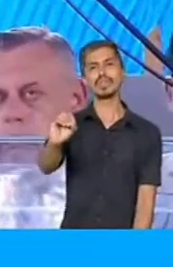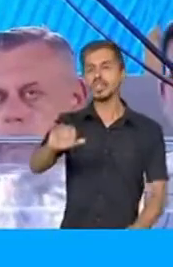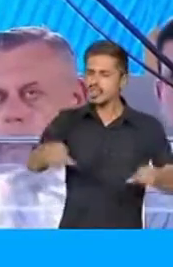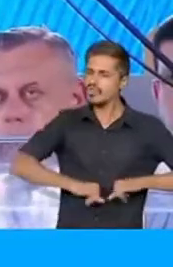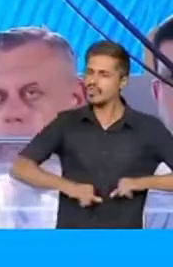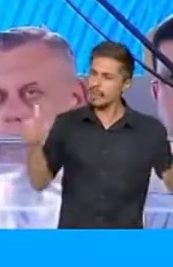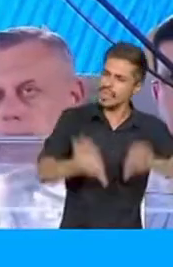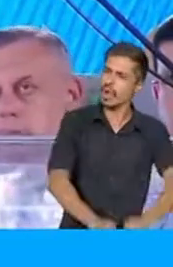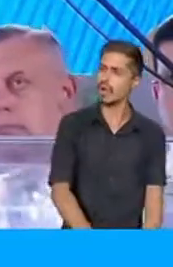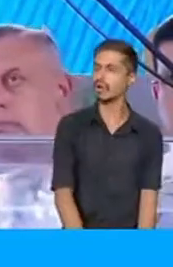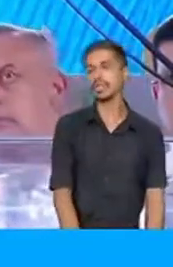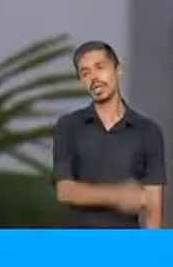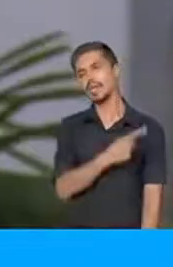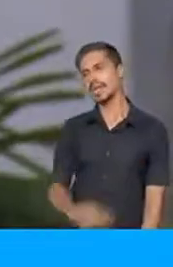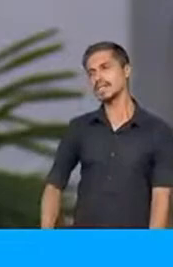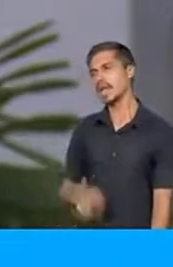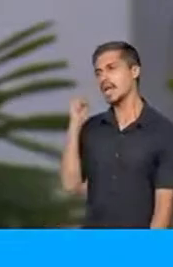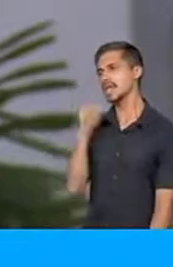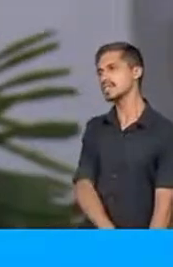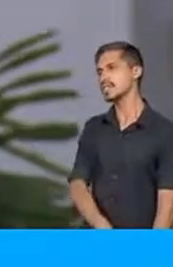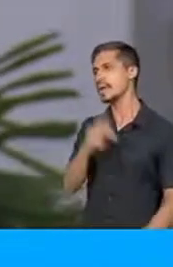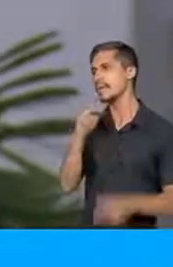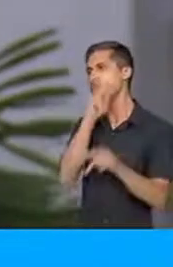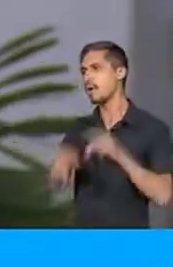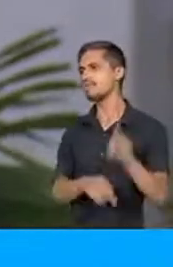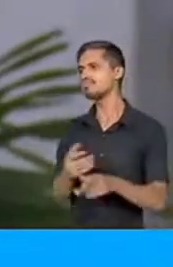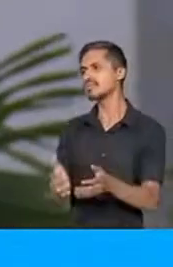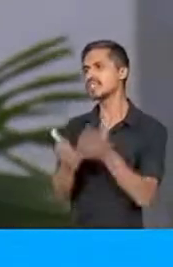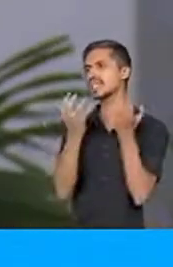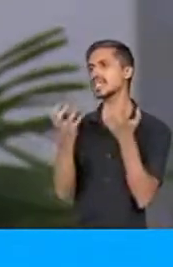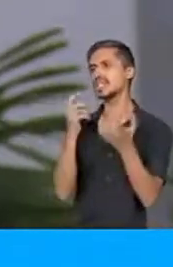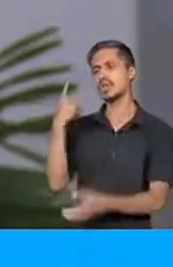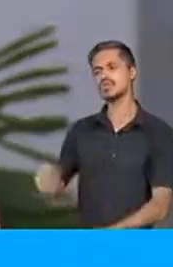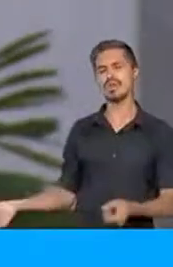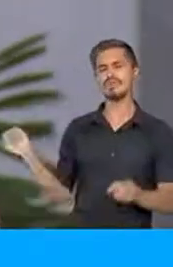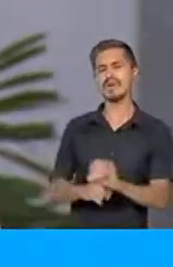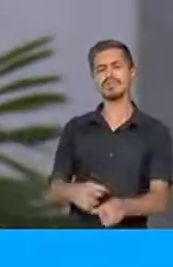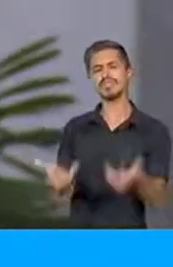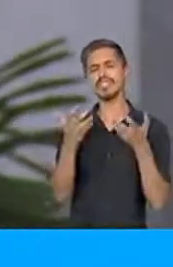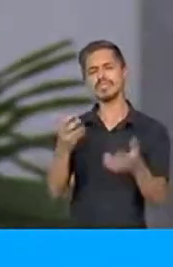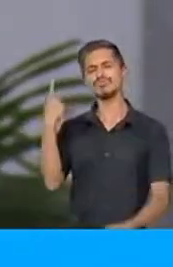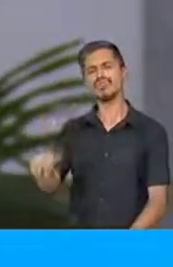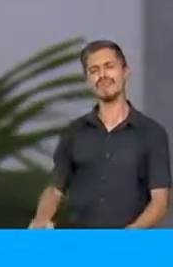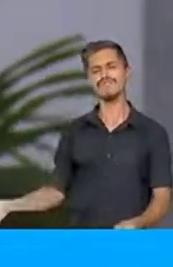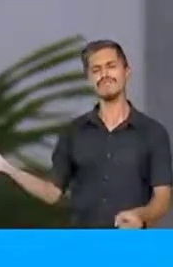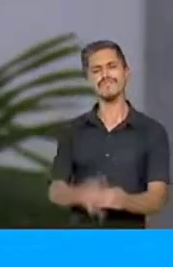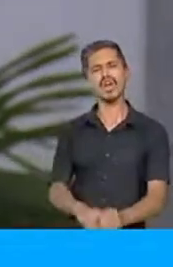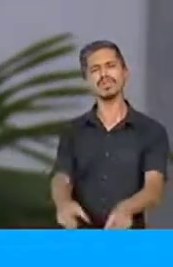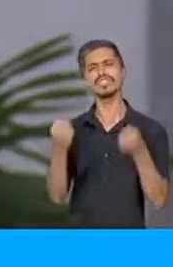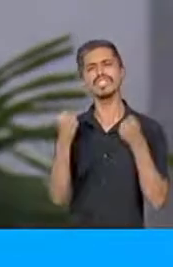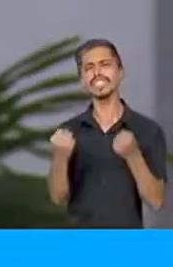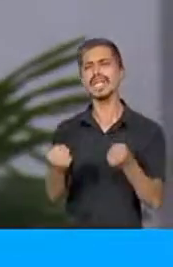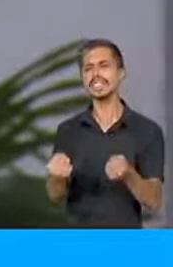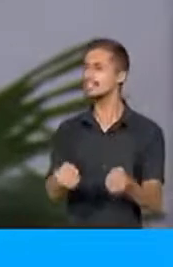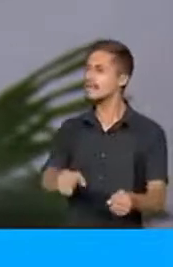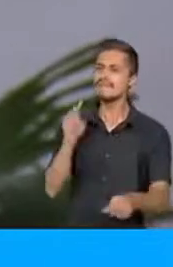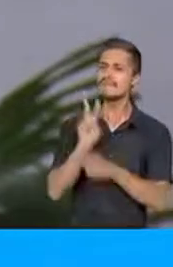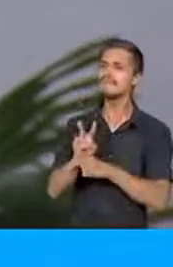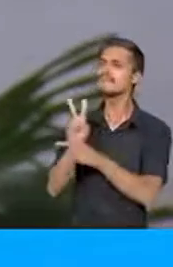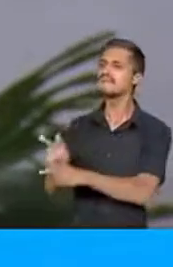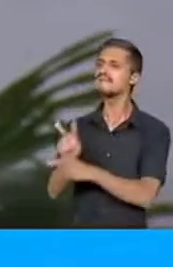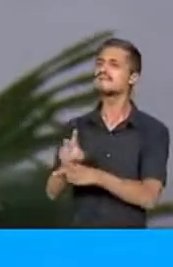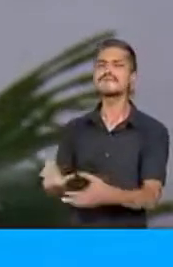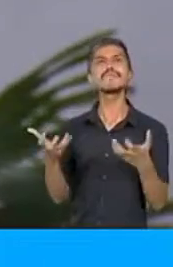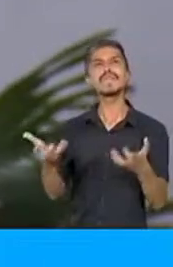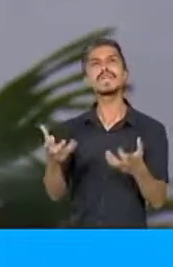presidente. Presidente, este povo esperava a sua volta e lutou pela sua volta, como vigia agoniado